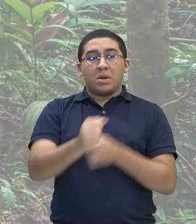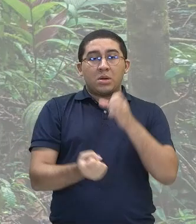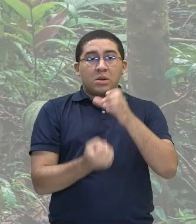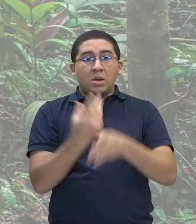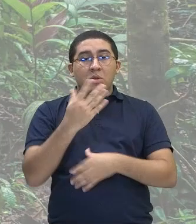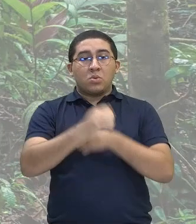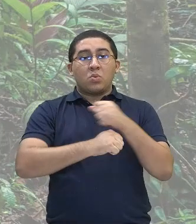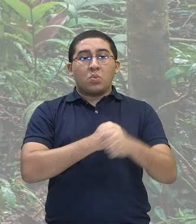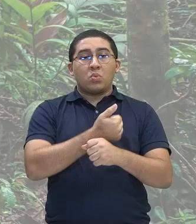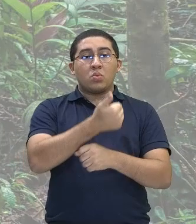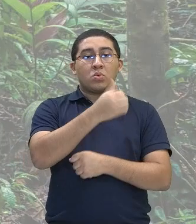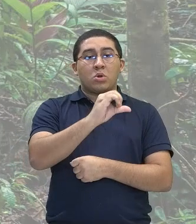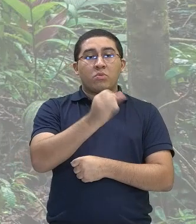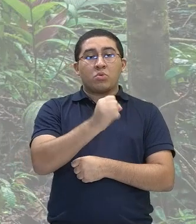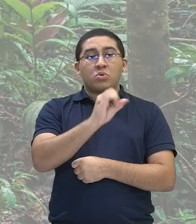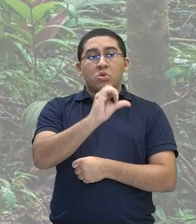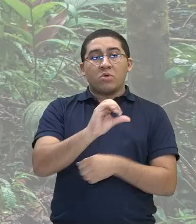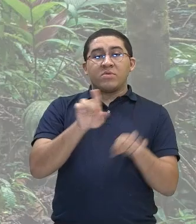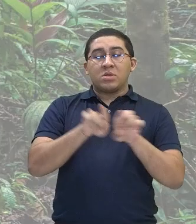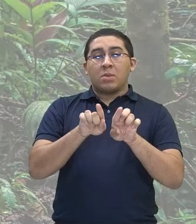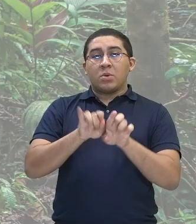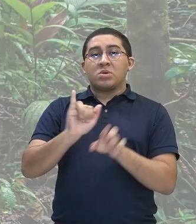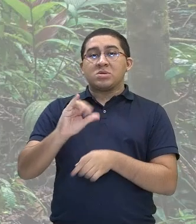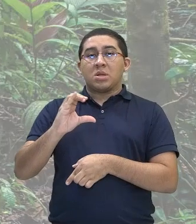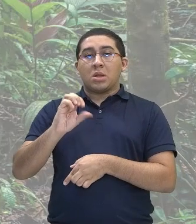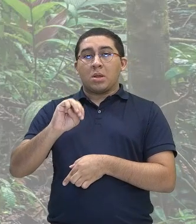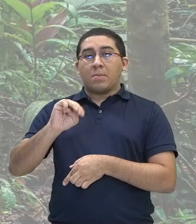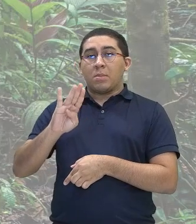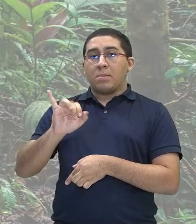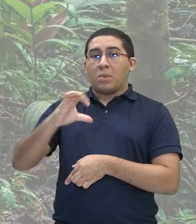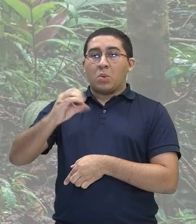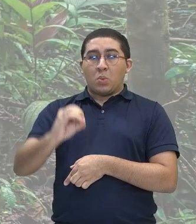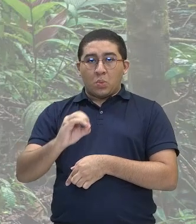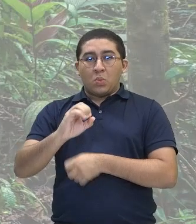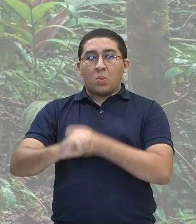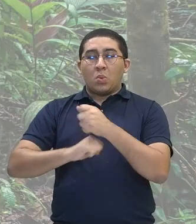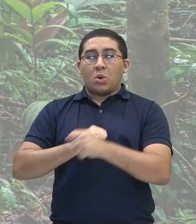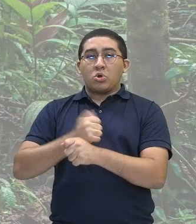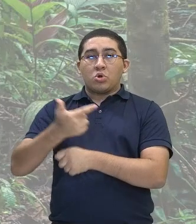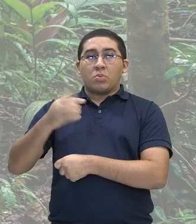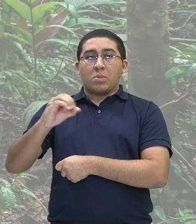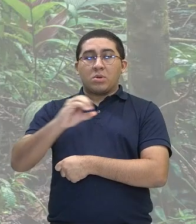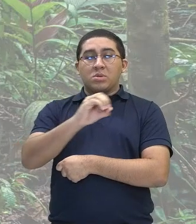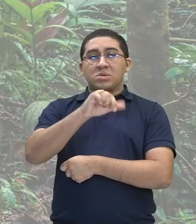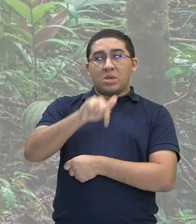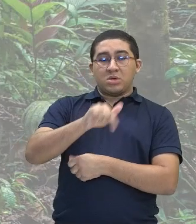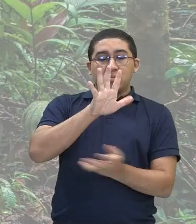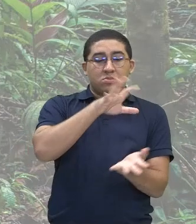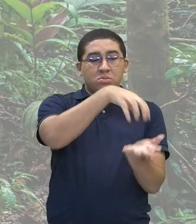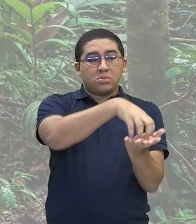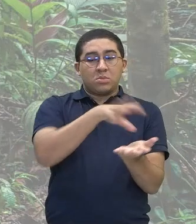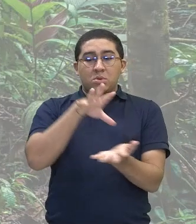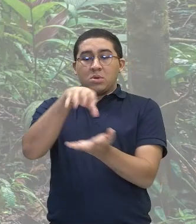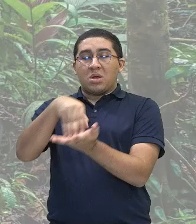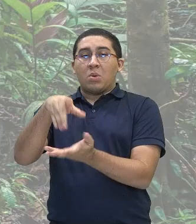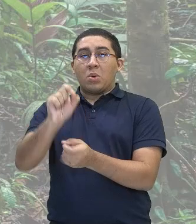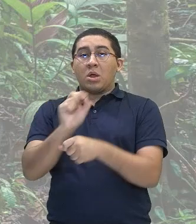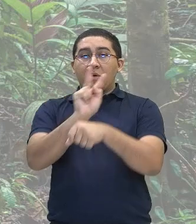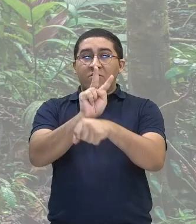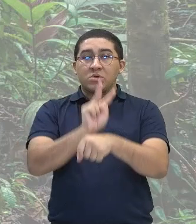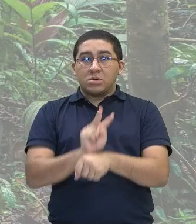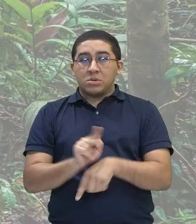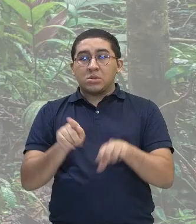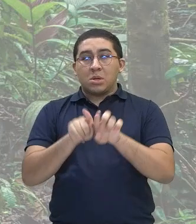também ICMBio, né, em 2007. Esses órgãos, gente, eles vão servir como fiscalização e gestão